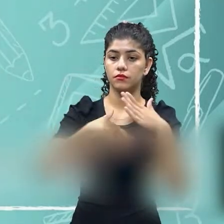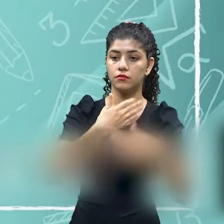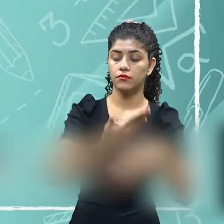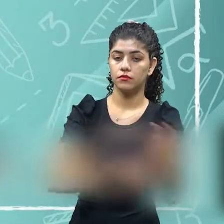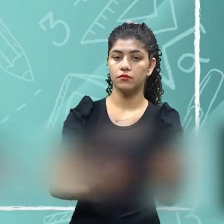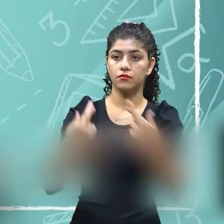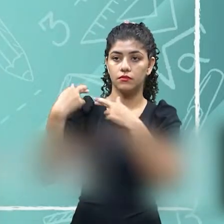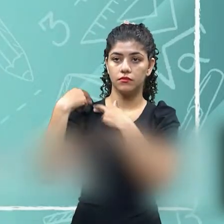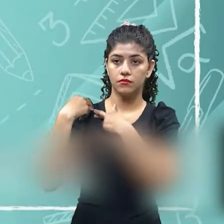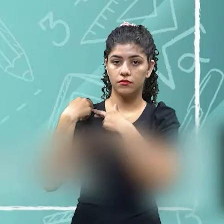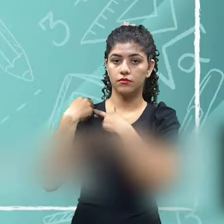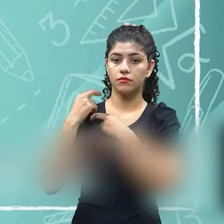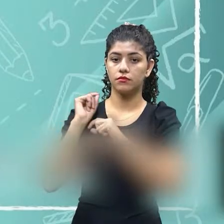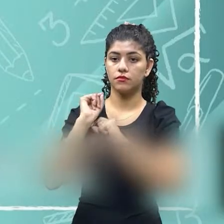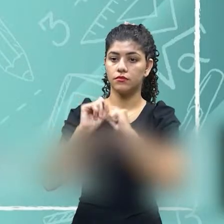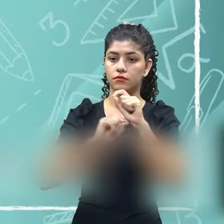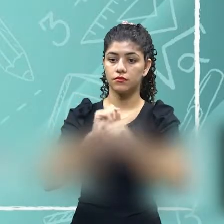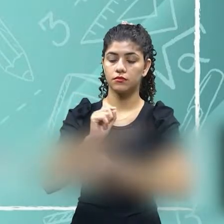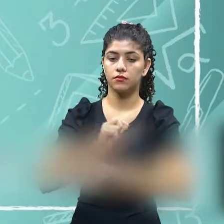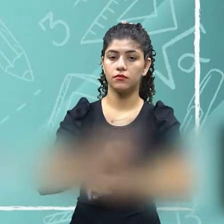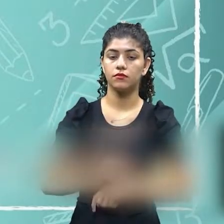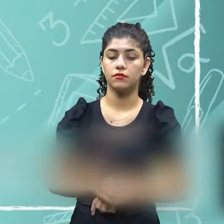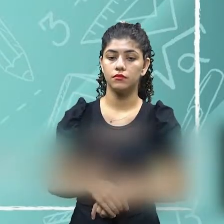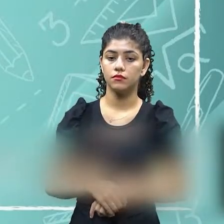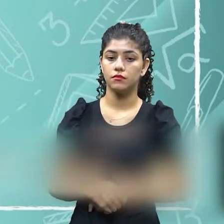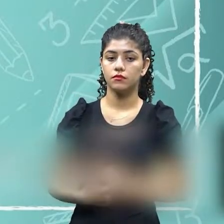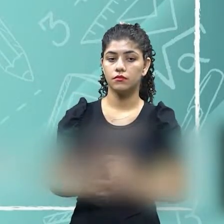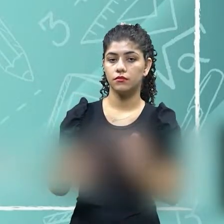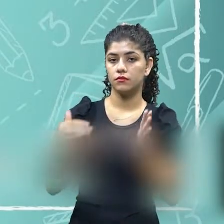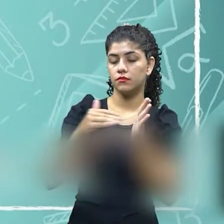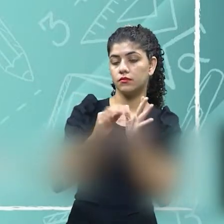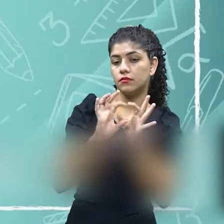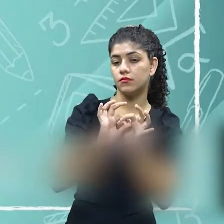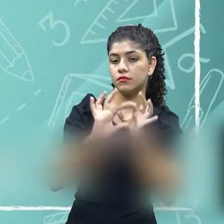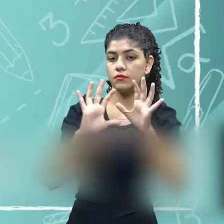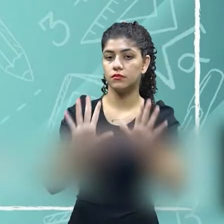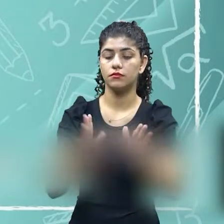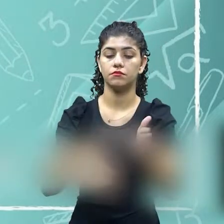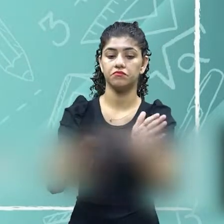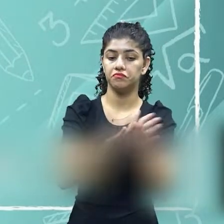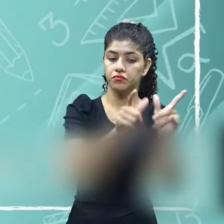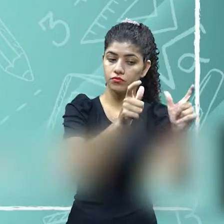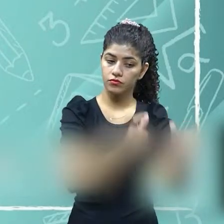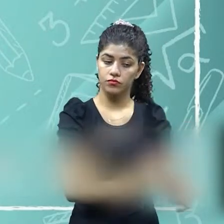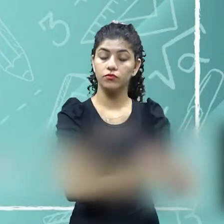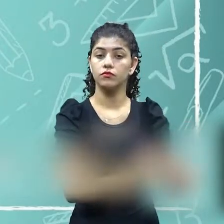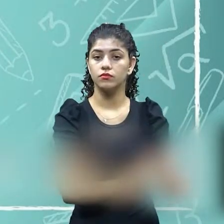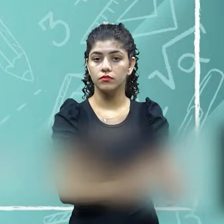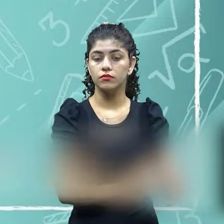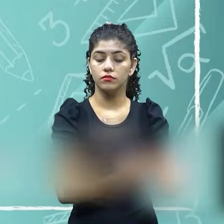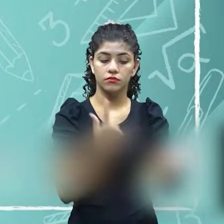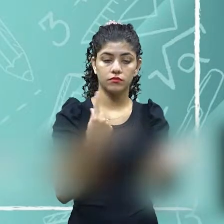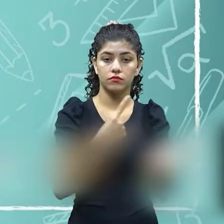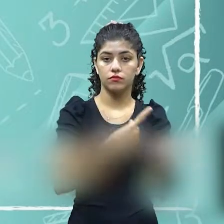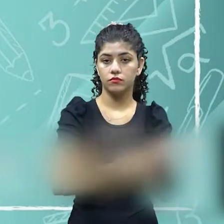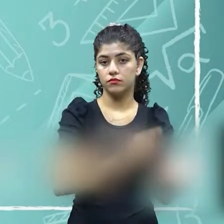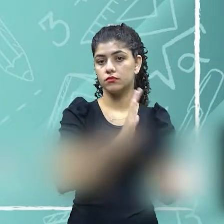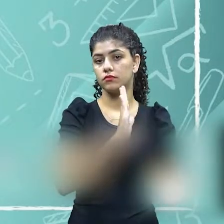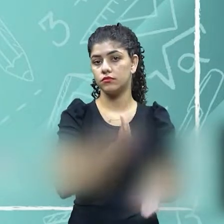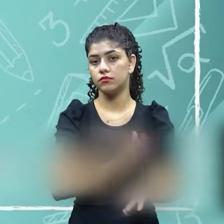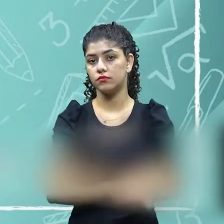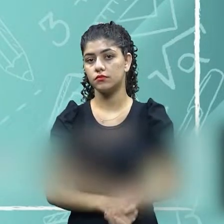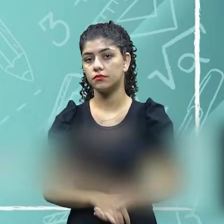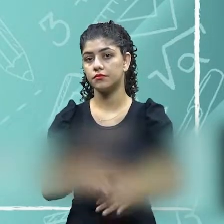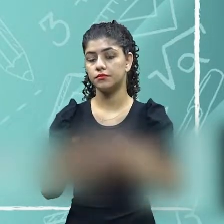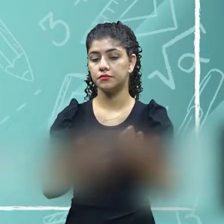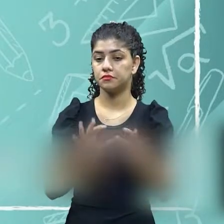responsabilidade sobre a mercadoria do exportador é até deixar a mercadoria no local indicado pelo importador. Assim